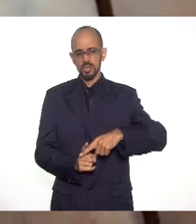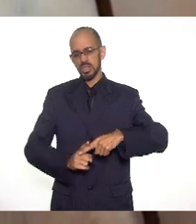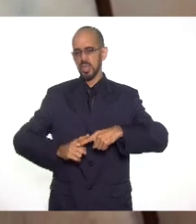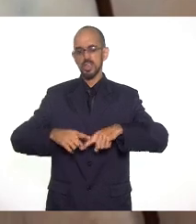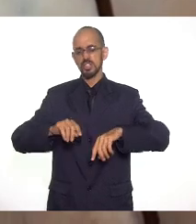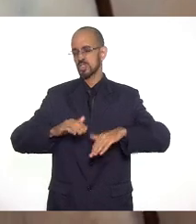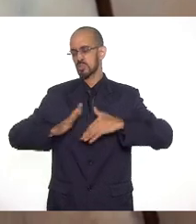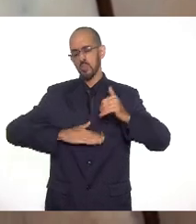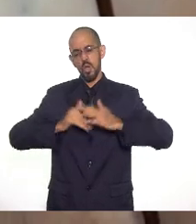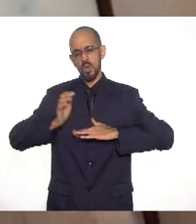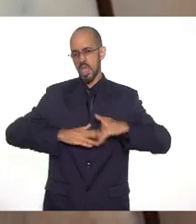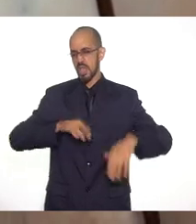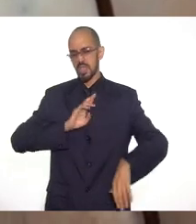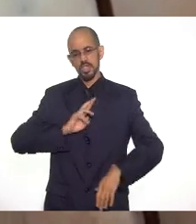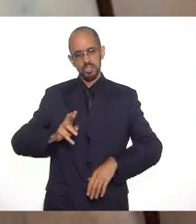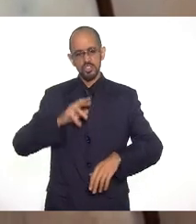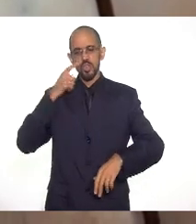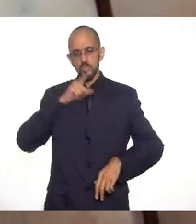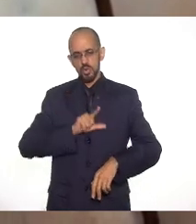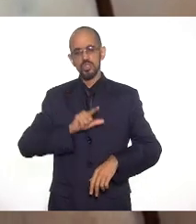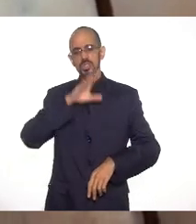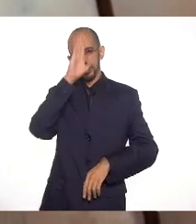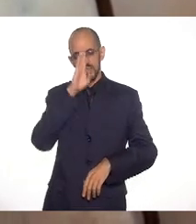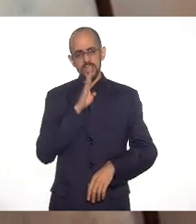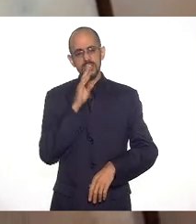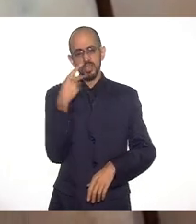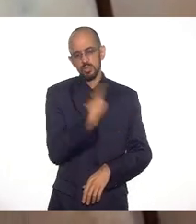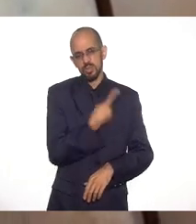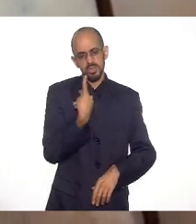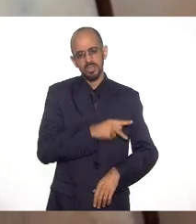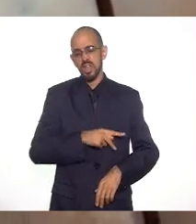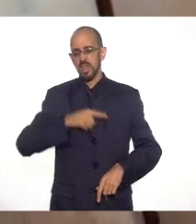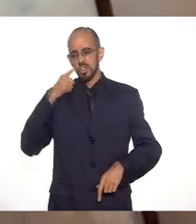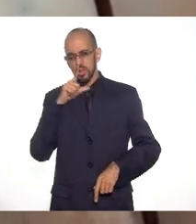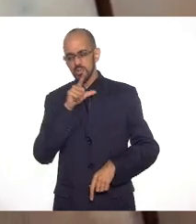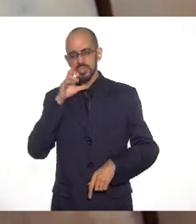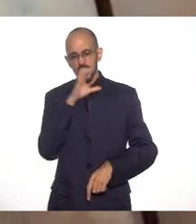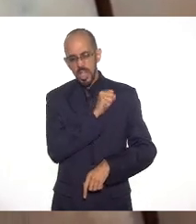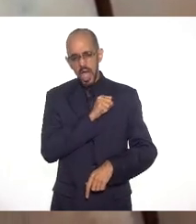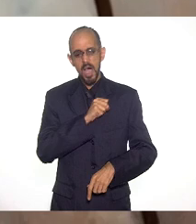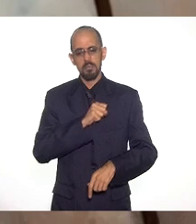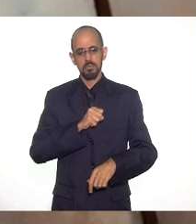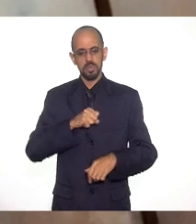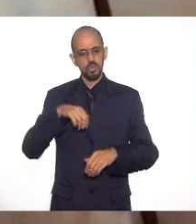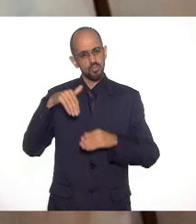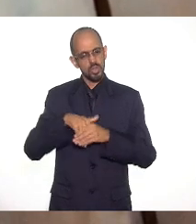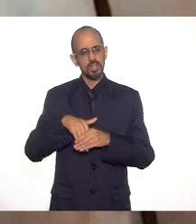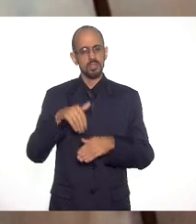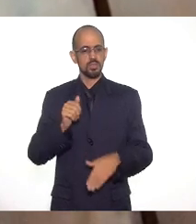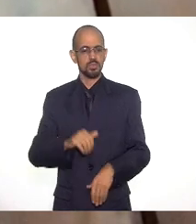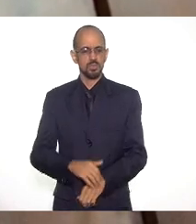templos religiosos. É isso que eu penso, presidente. E a gente acelerar isso o mais rápido possível.